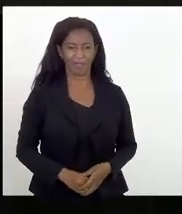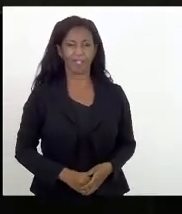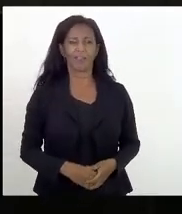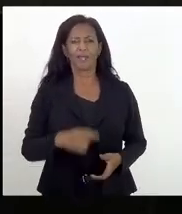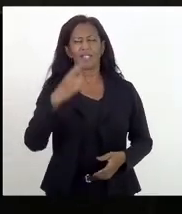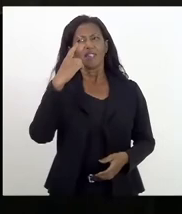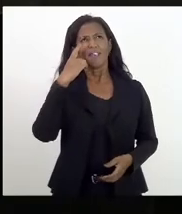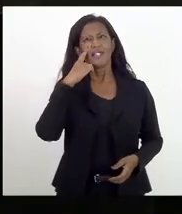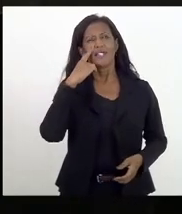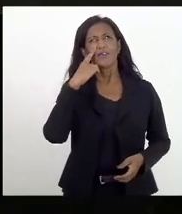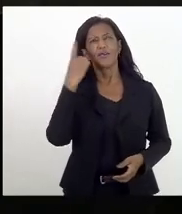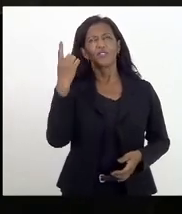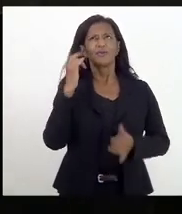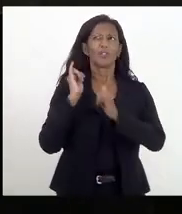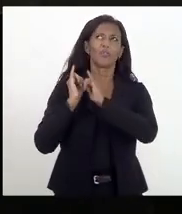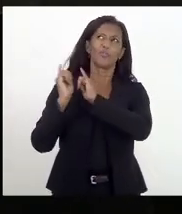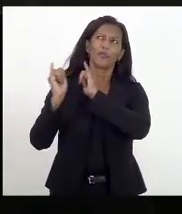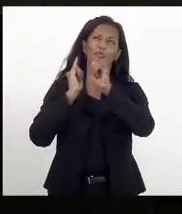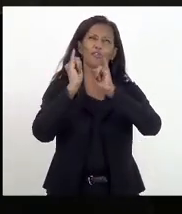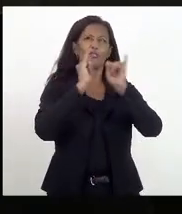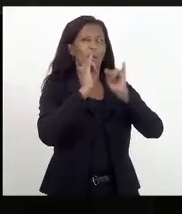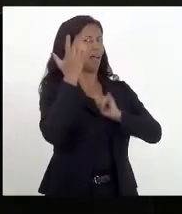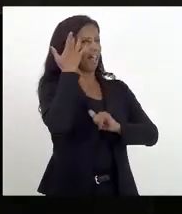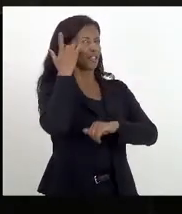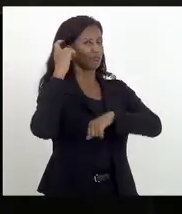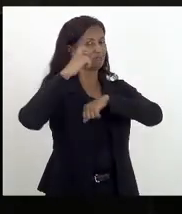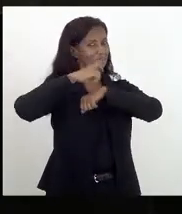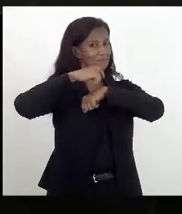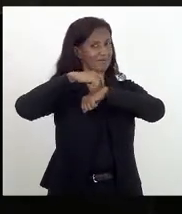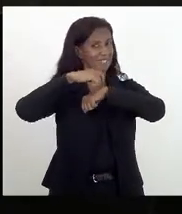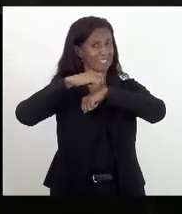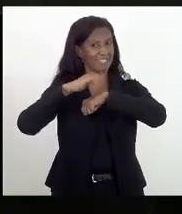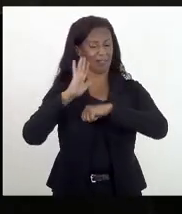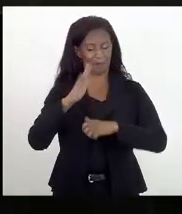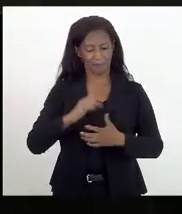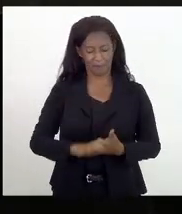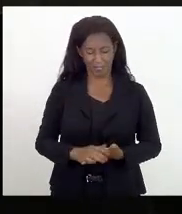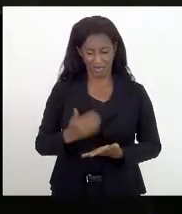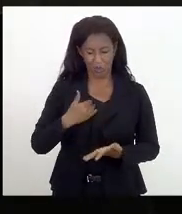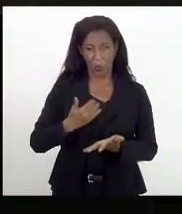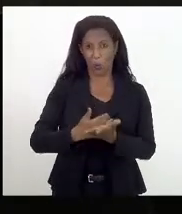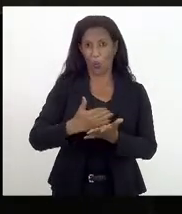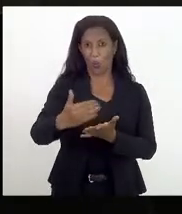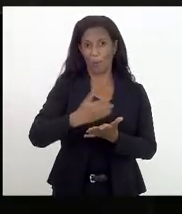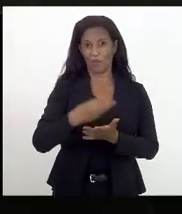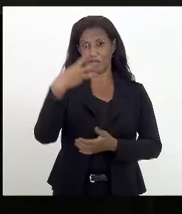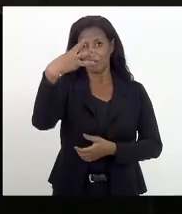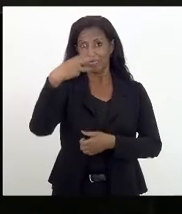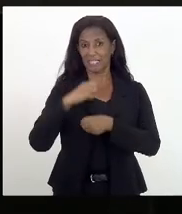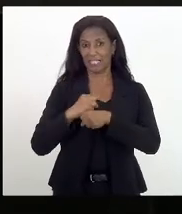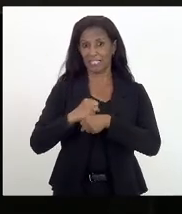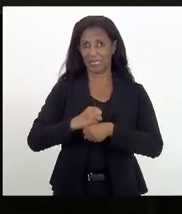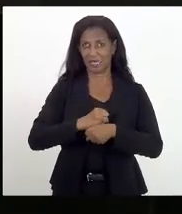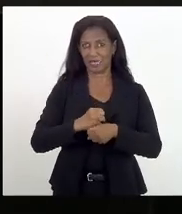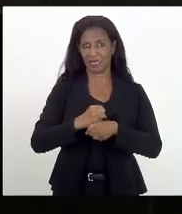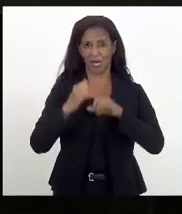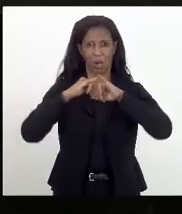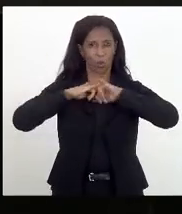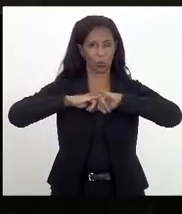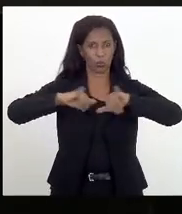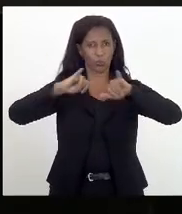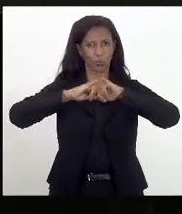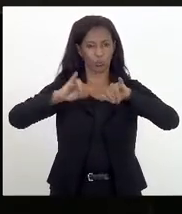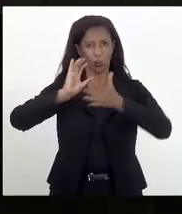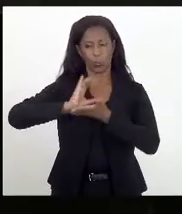as os dados que o termo não dá tempo mas eu começo aqui deputado do bloco dizendo em três anos anunciou o governador